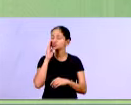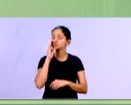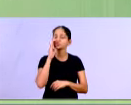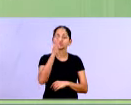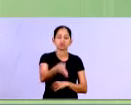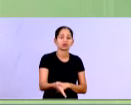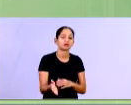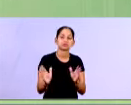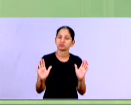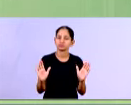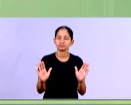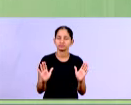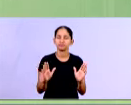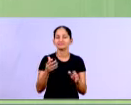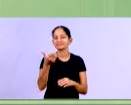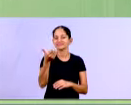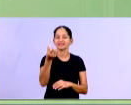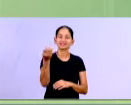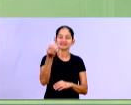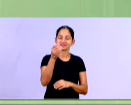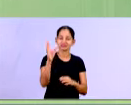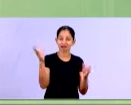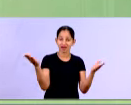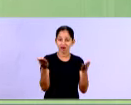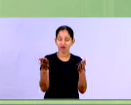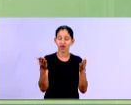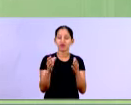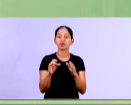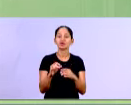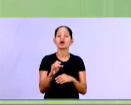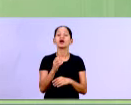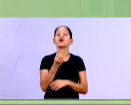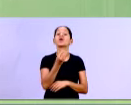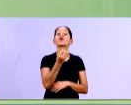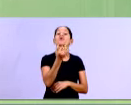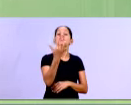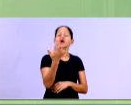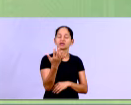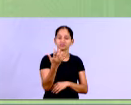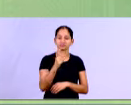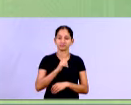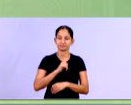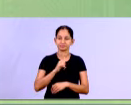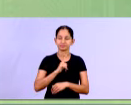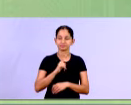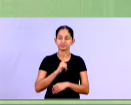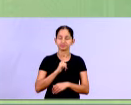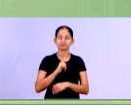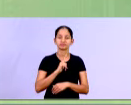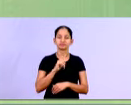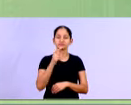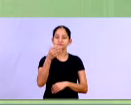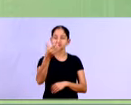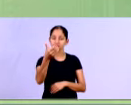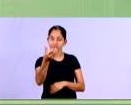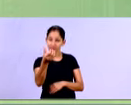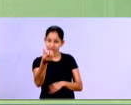por 600. Vezes 600. Vai aparecer no seu visor da calculadora esse número aqui, ó.